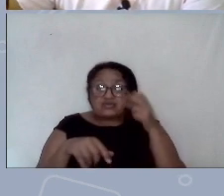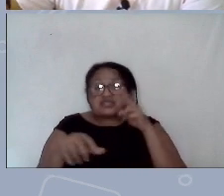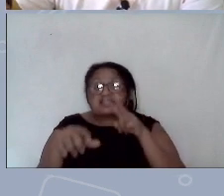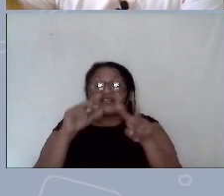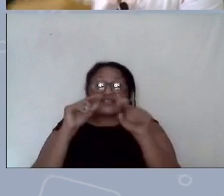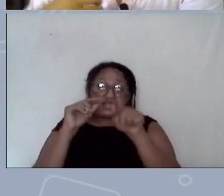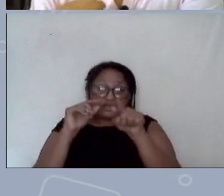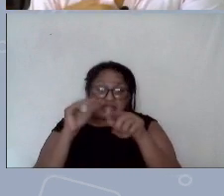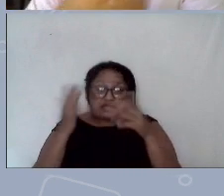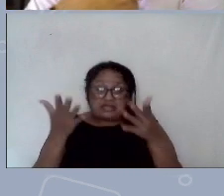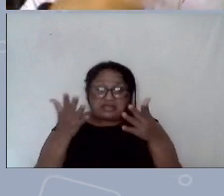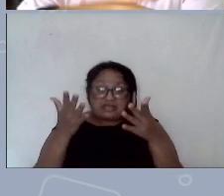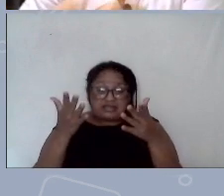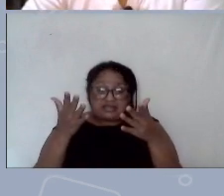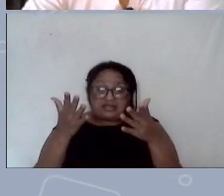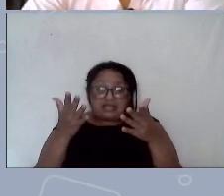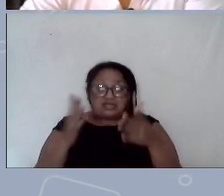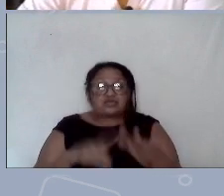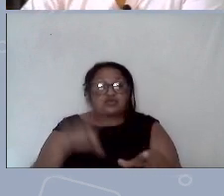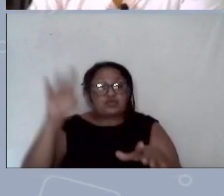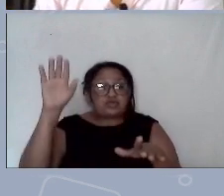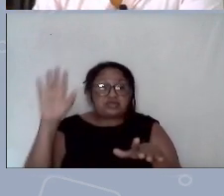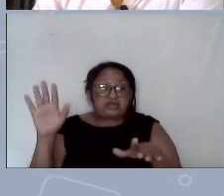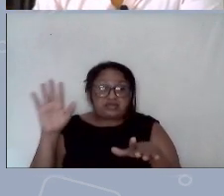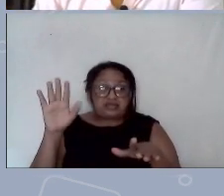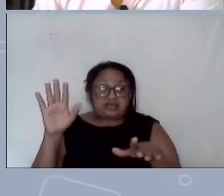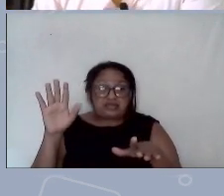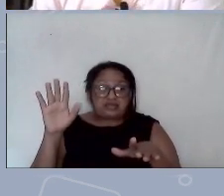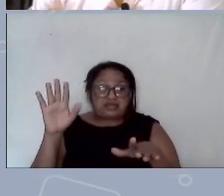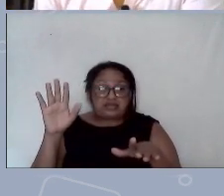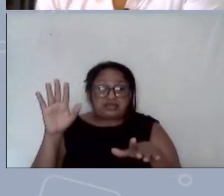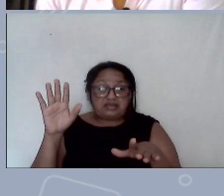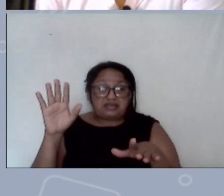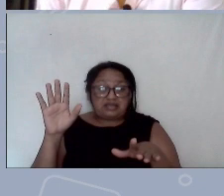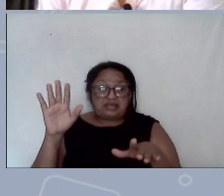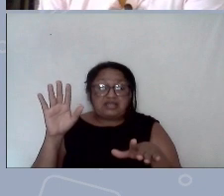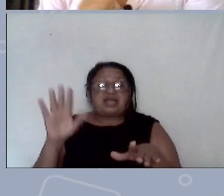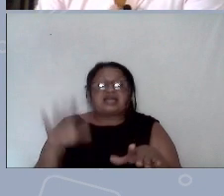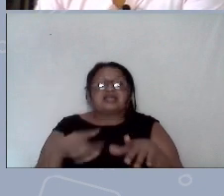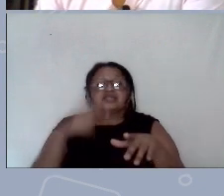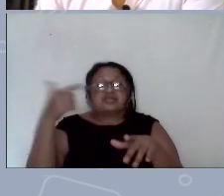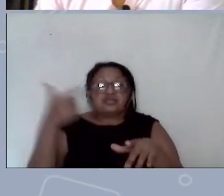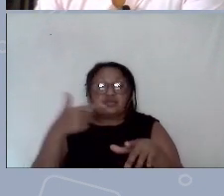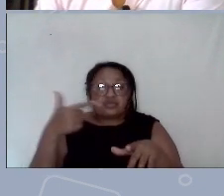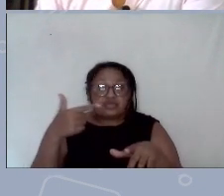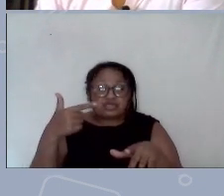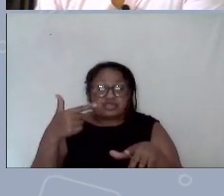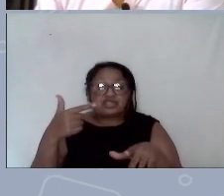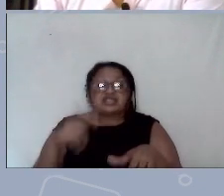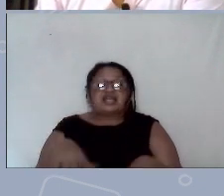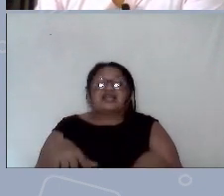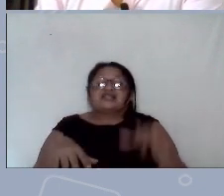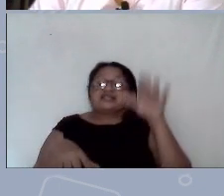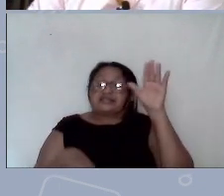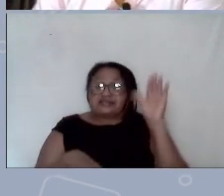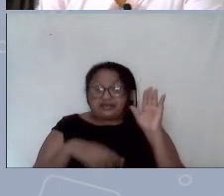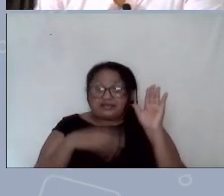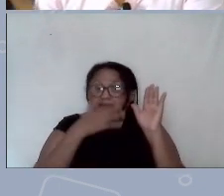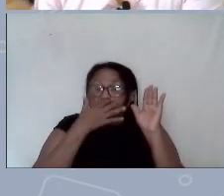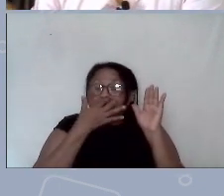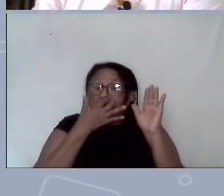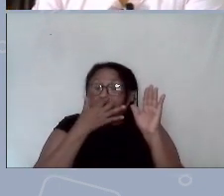a sua direita convergente e dois divergente letra B